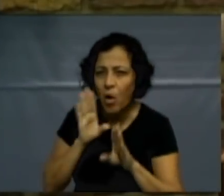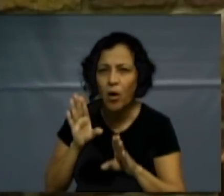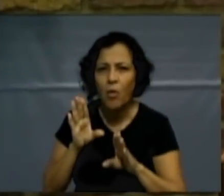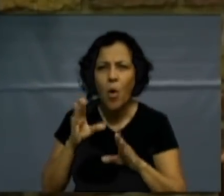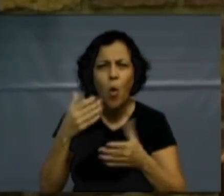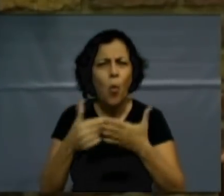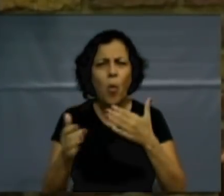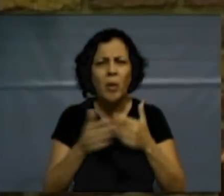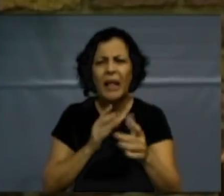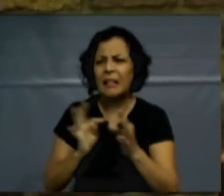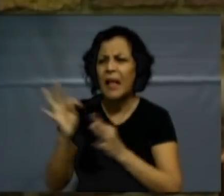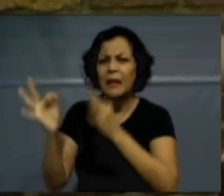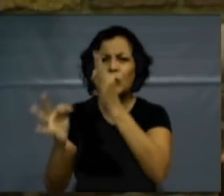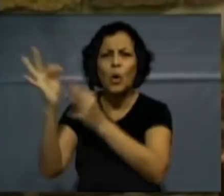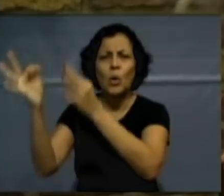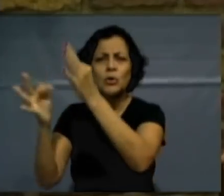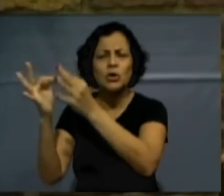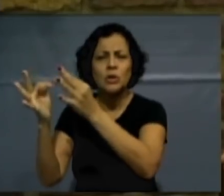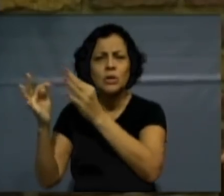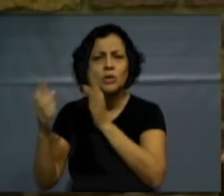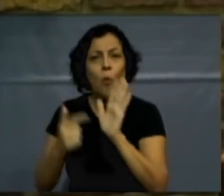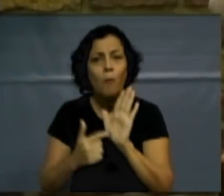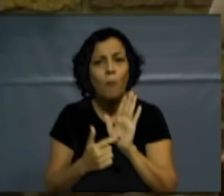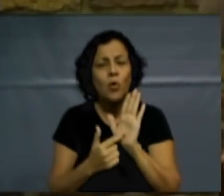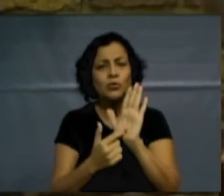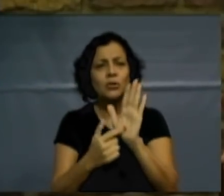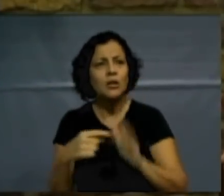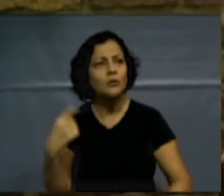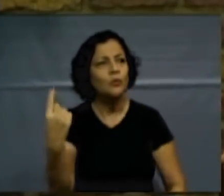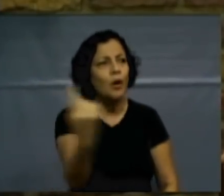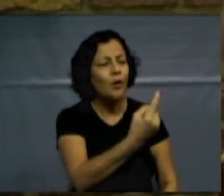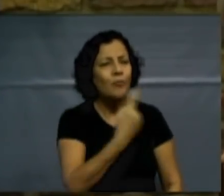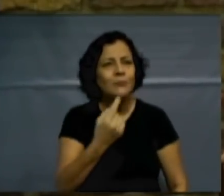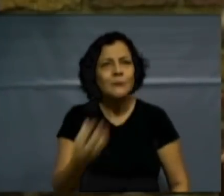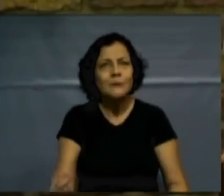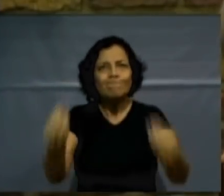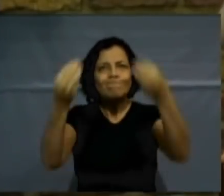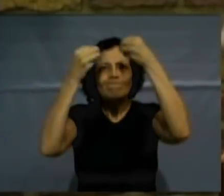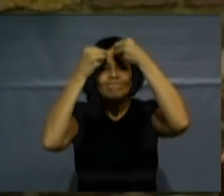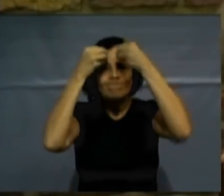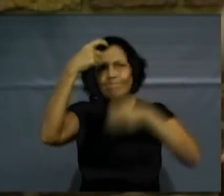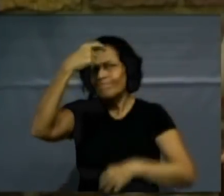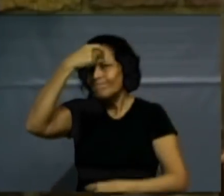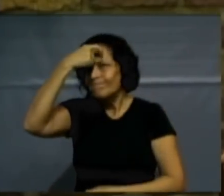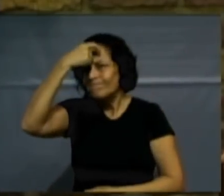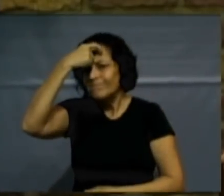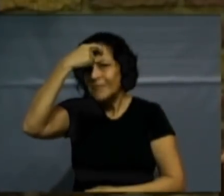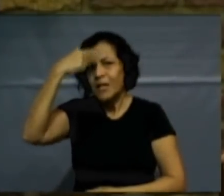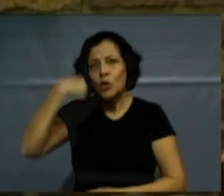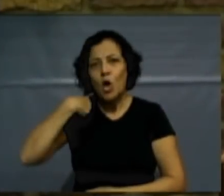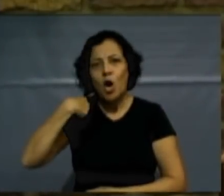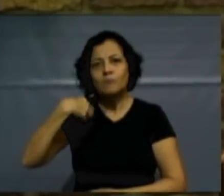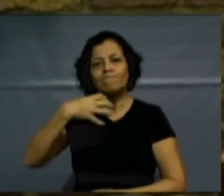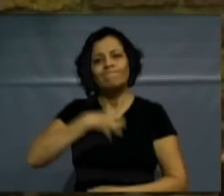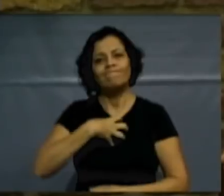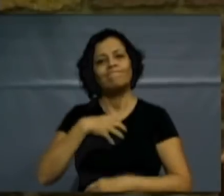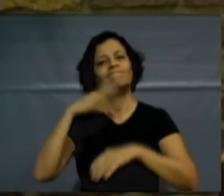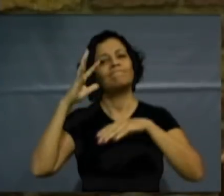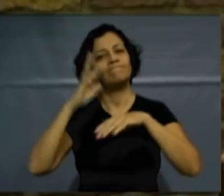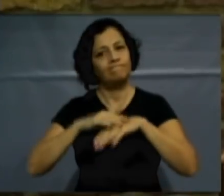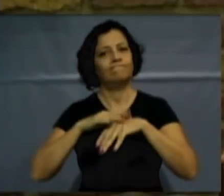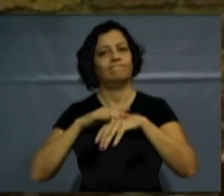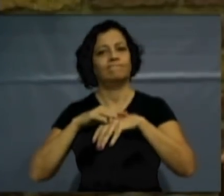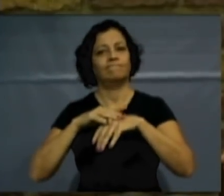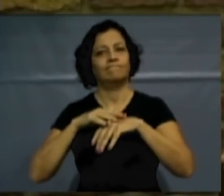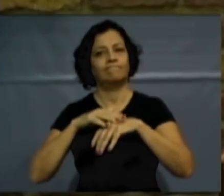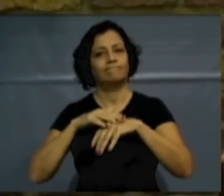todas essas tecnologias, estão impregnando a nossa mente, nos deixando doentes.